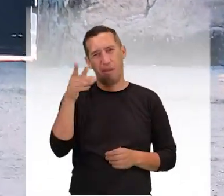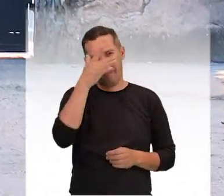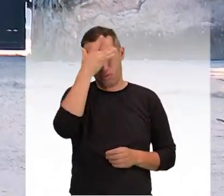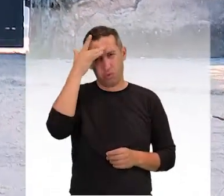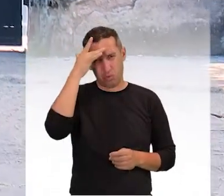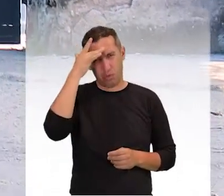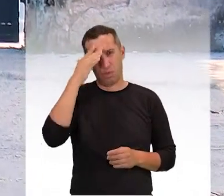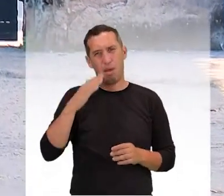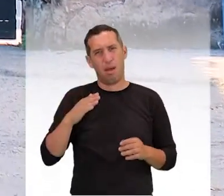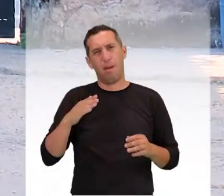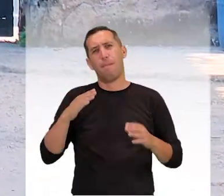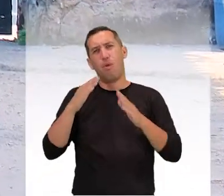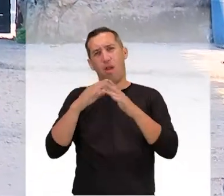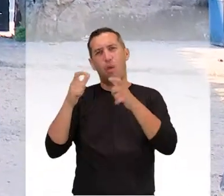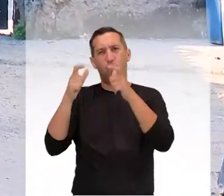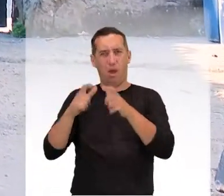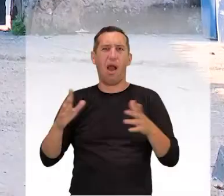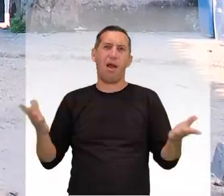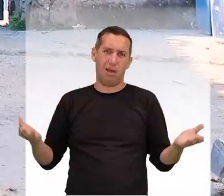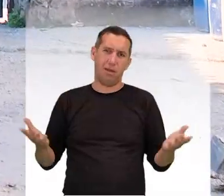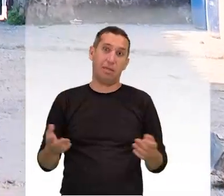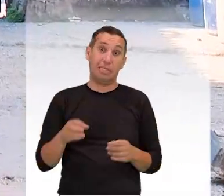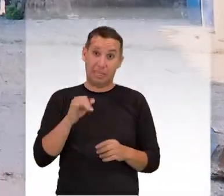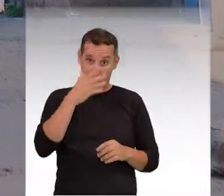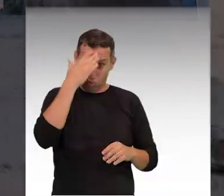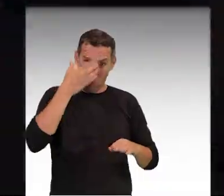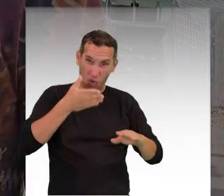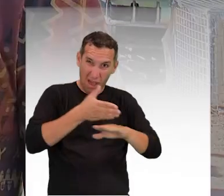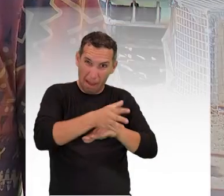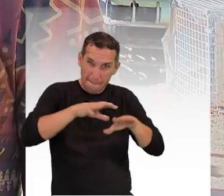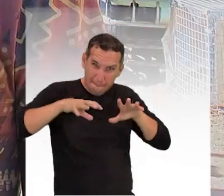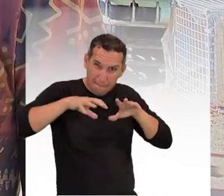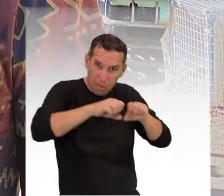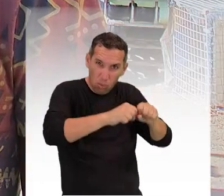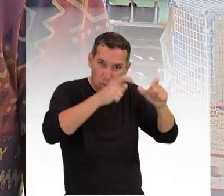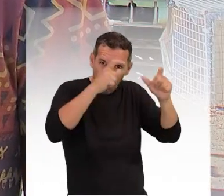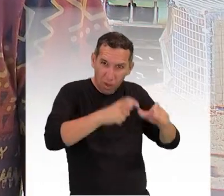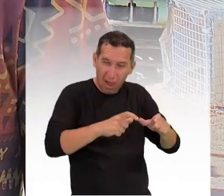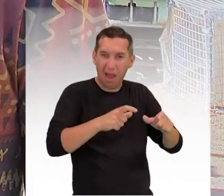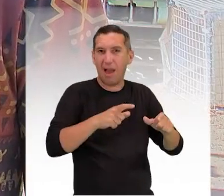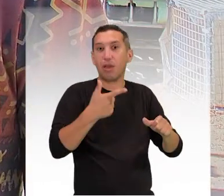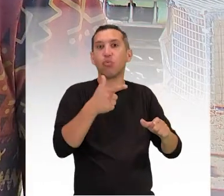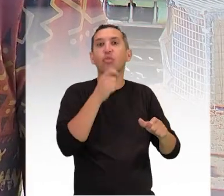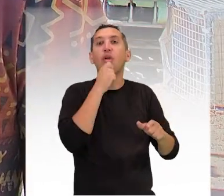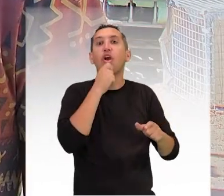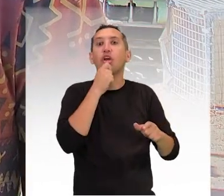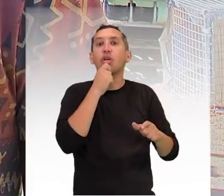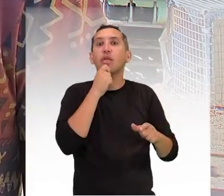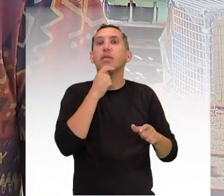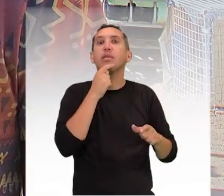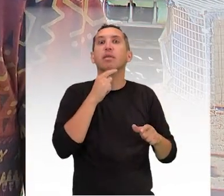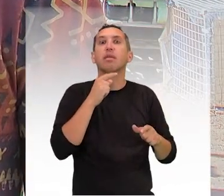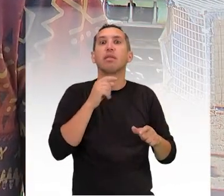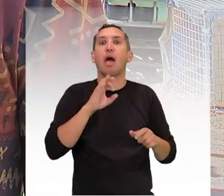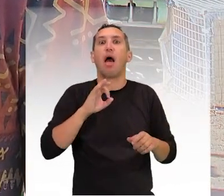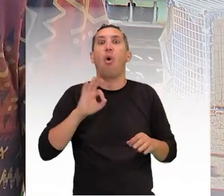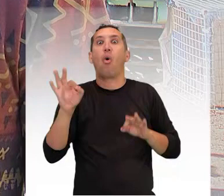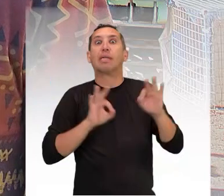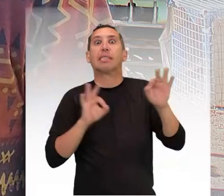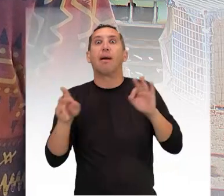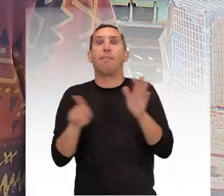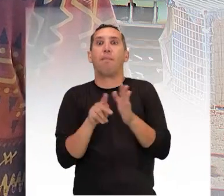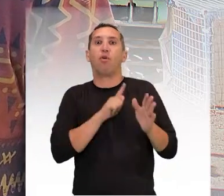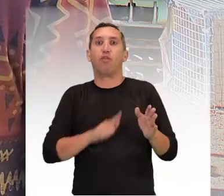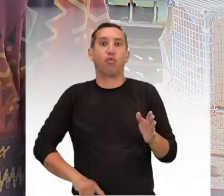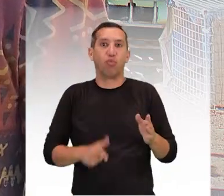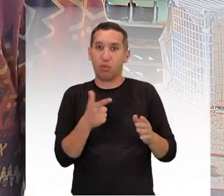vivências de quem vai morar em uma ocupação. Quem está numa ocupação, em primeiro lugar, está numa situação de vulnerabilidade social, né? E